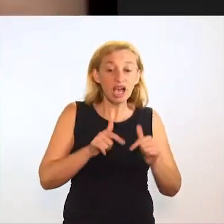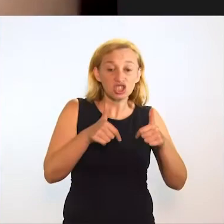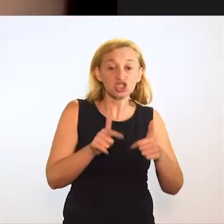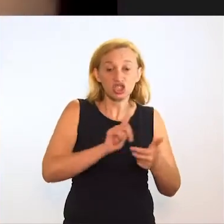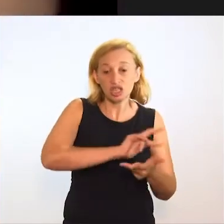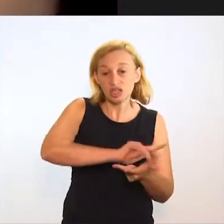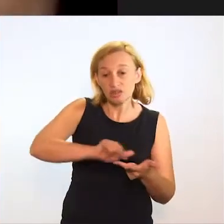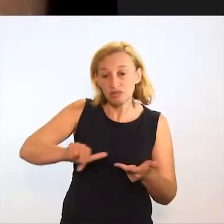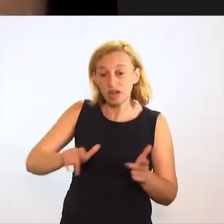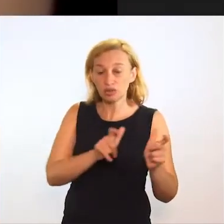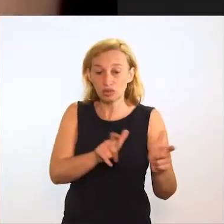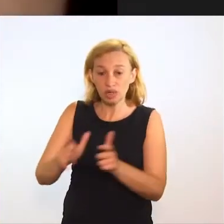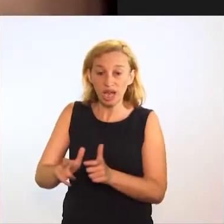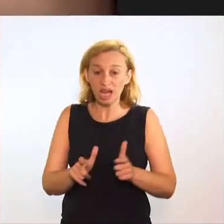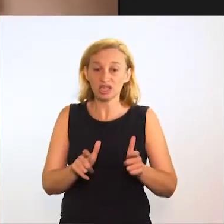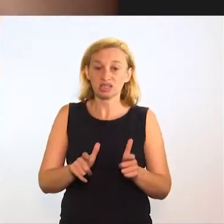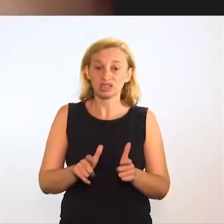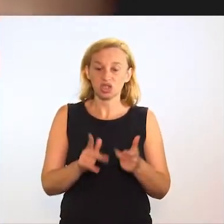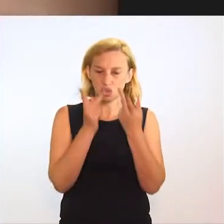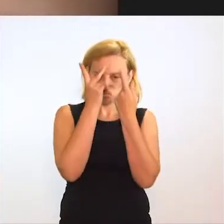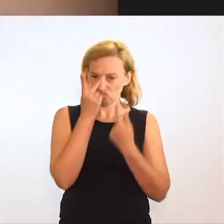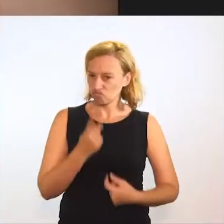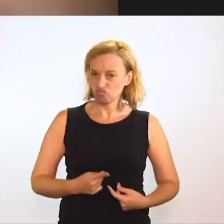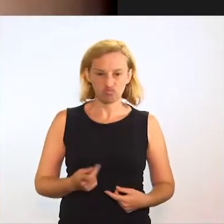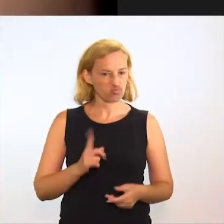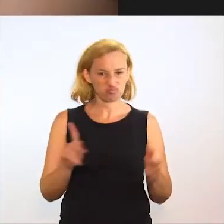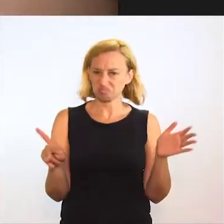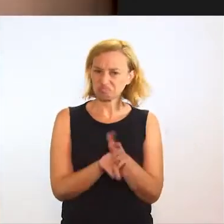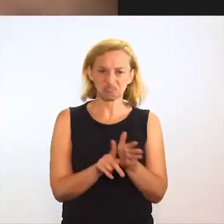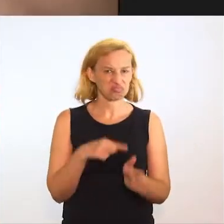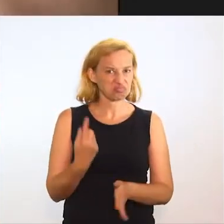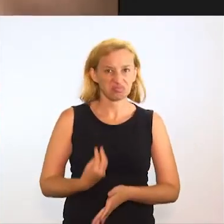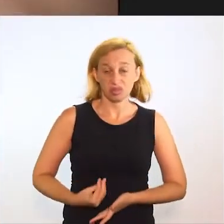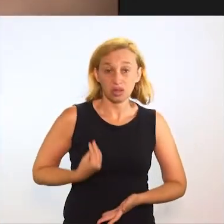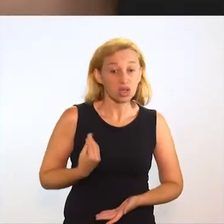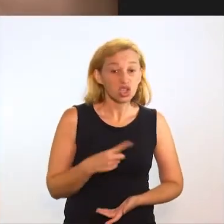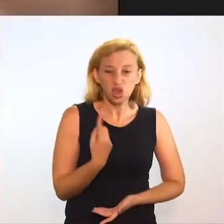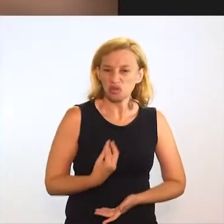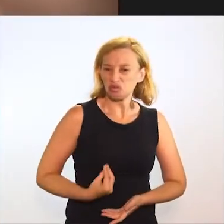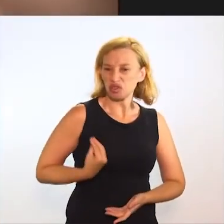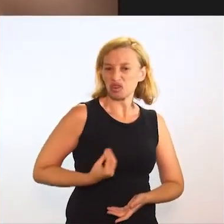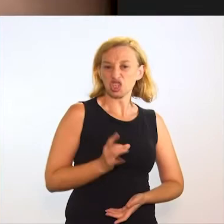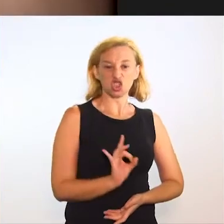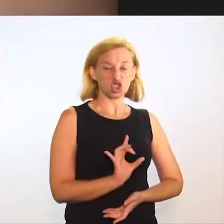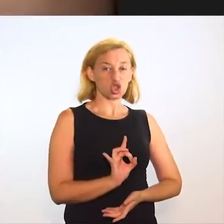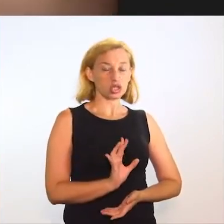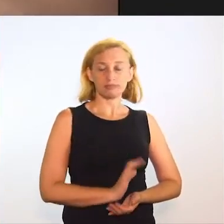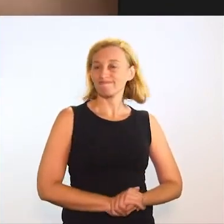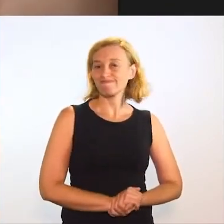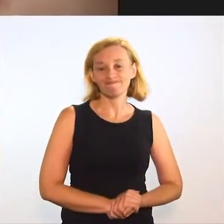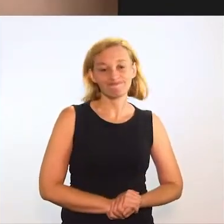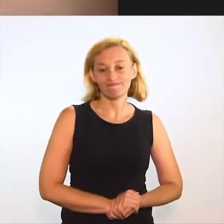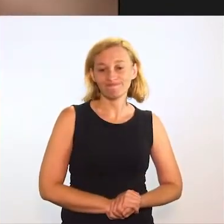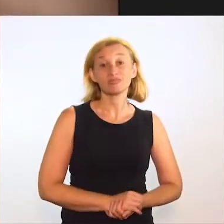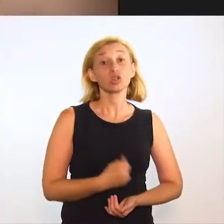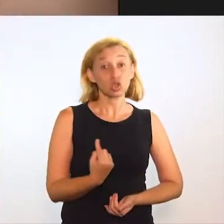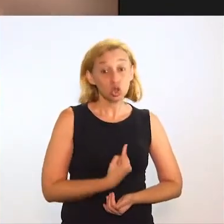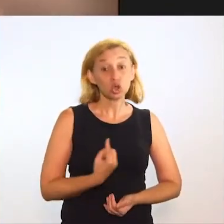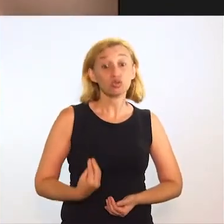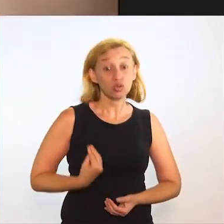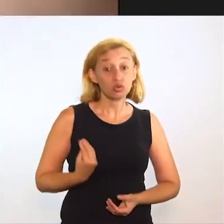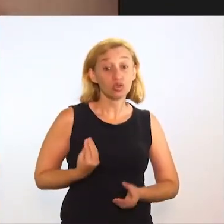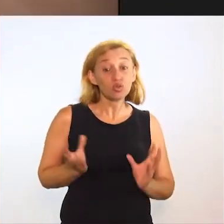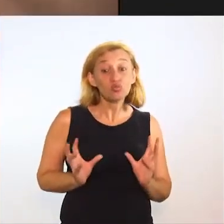de cintura, e que o egoísmo não pode fazer parte da nossa vida. Nós não vivemos